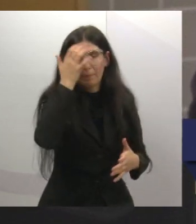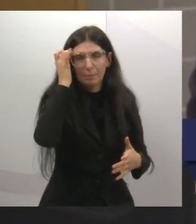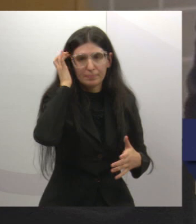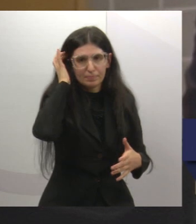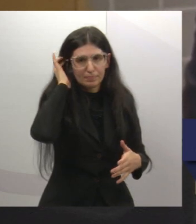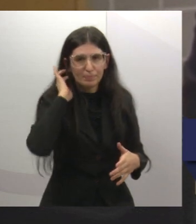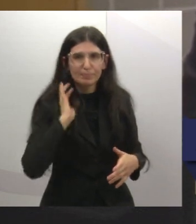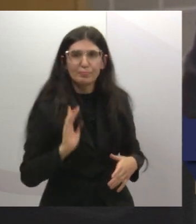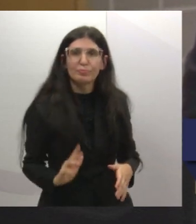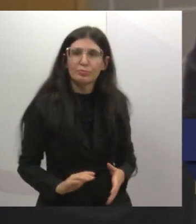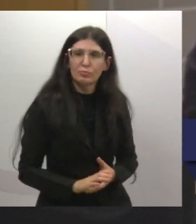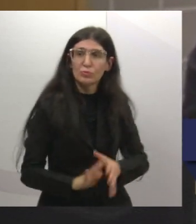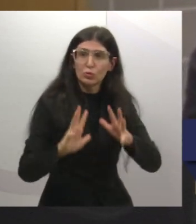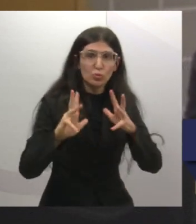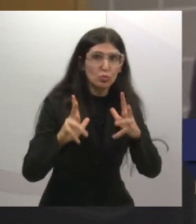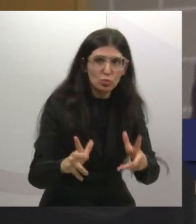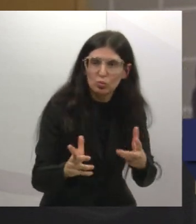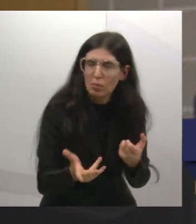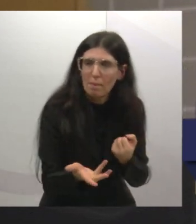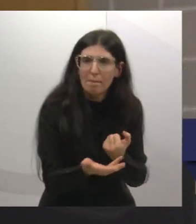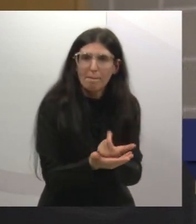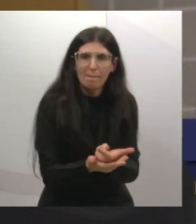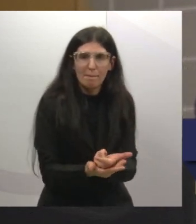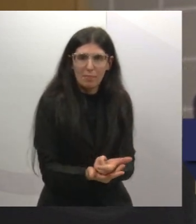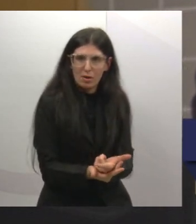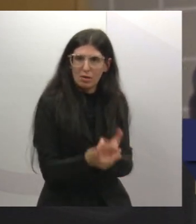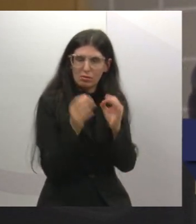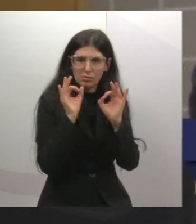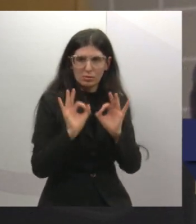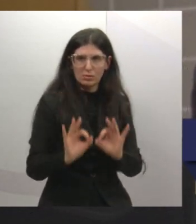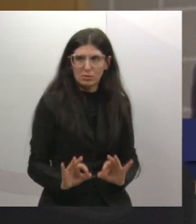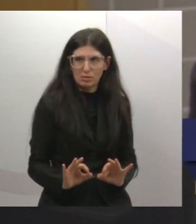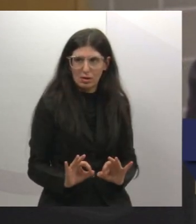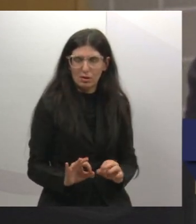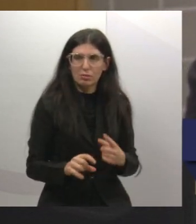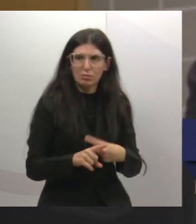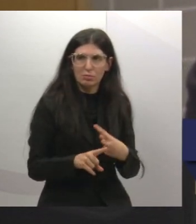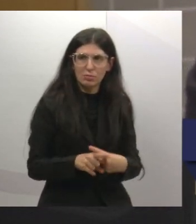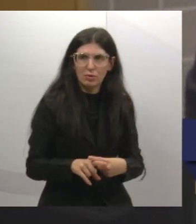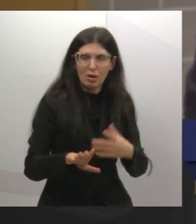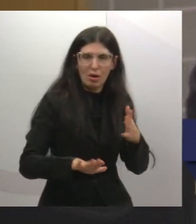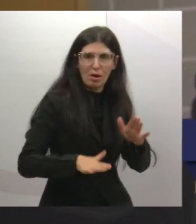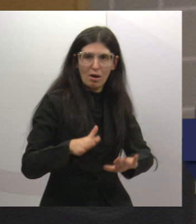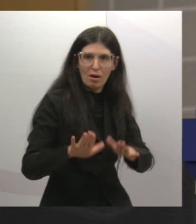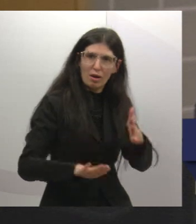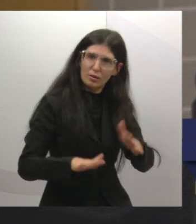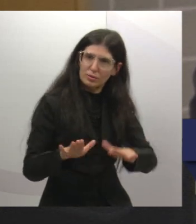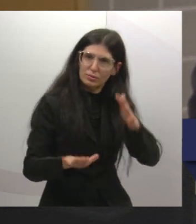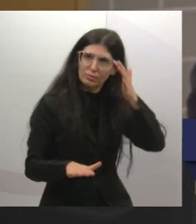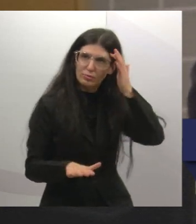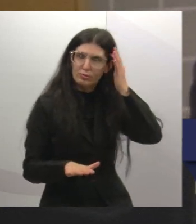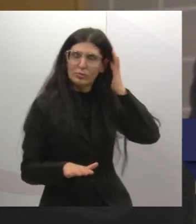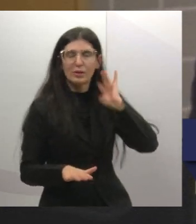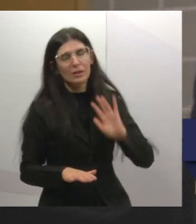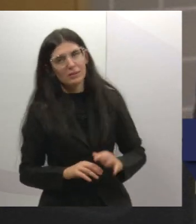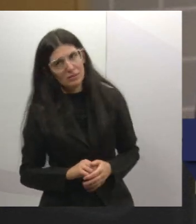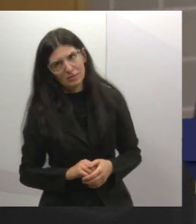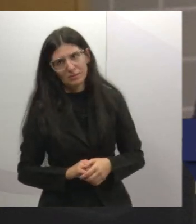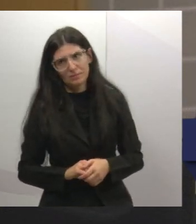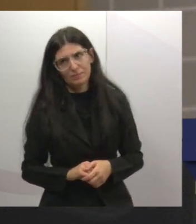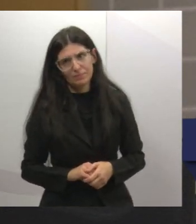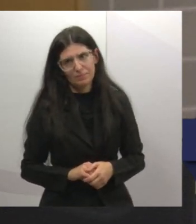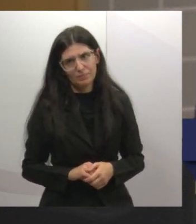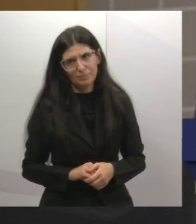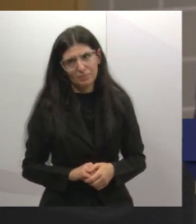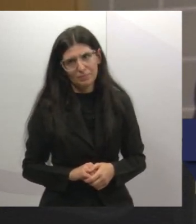funcionários, tudo está sendo pago em dia. É que às vezes ocorre uma tratativa que requer